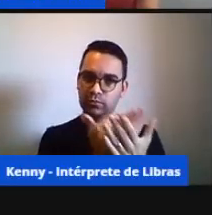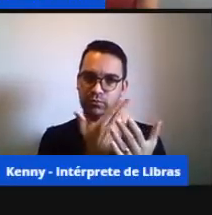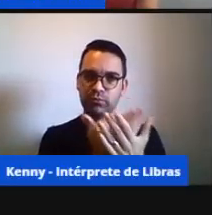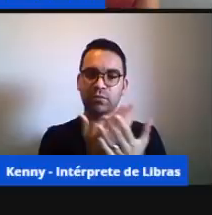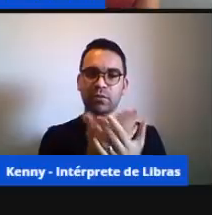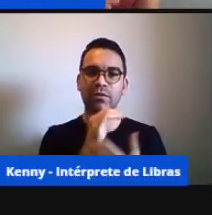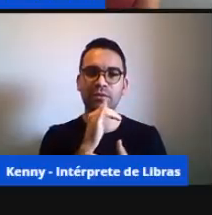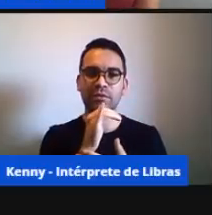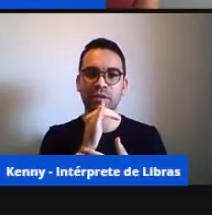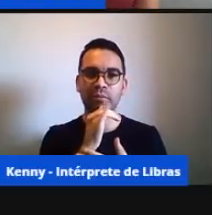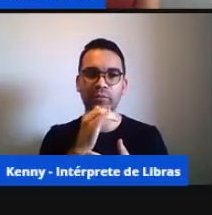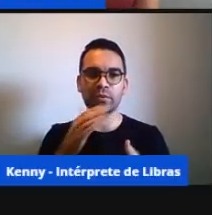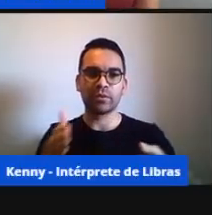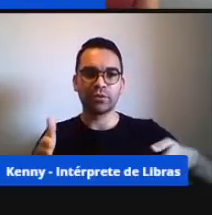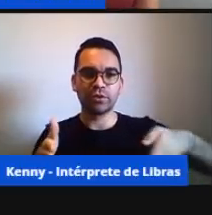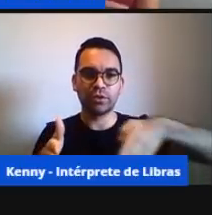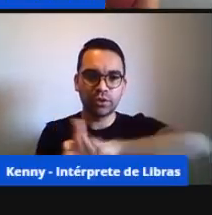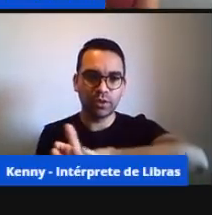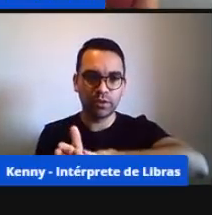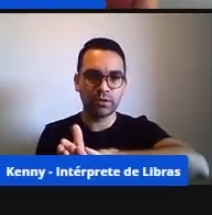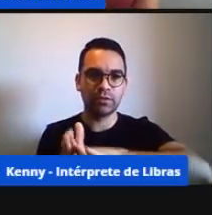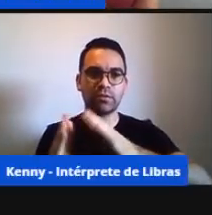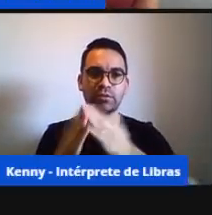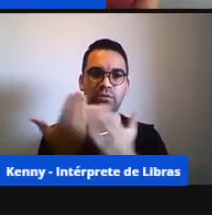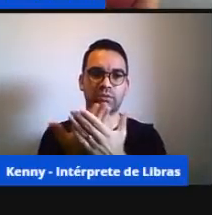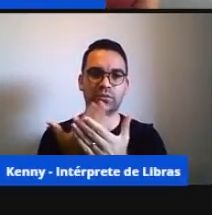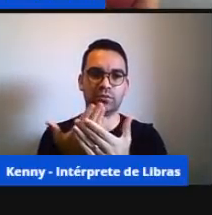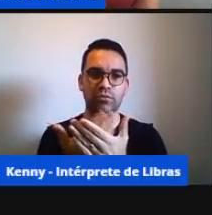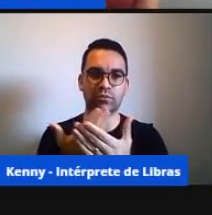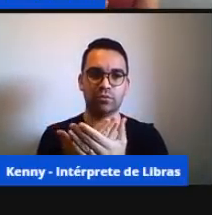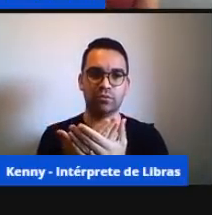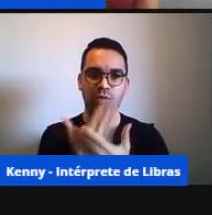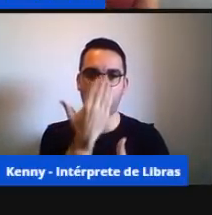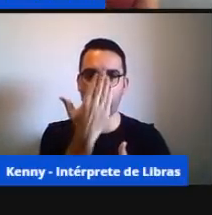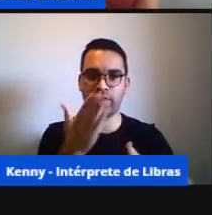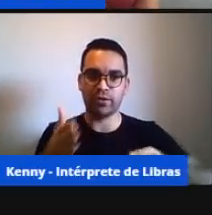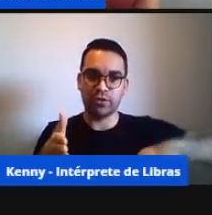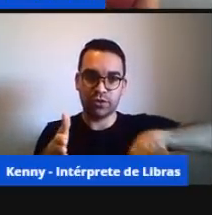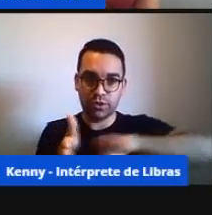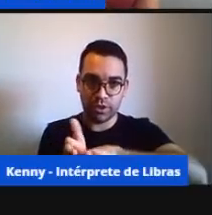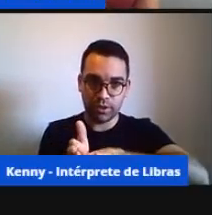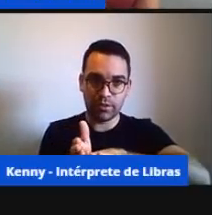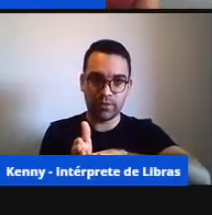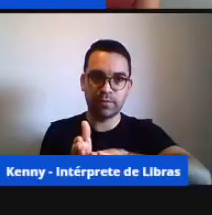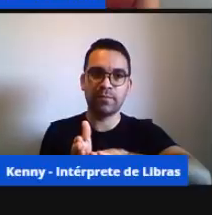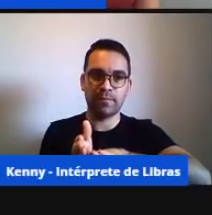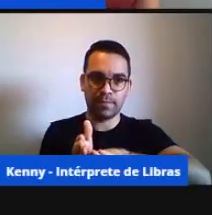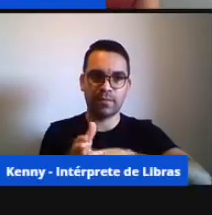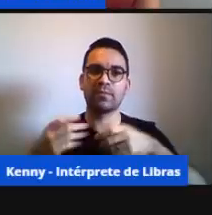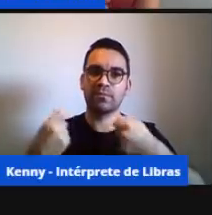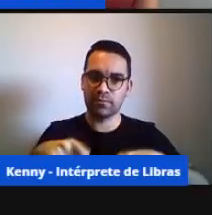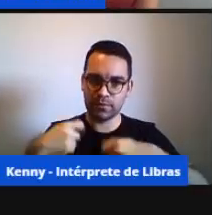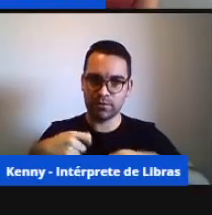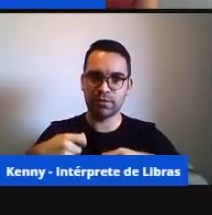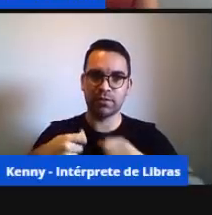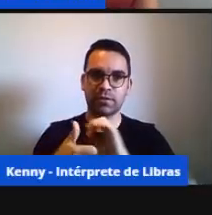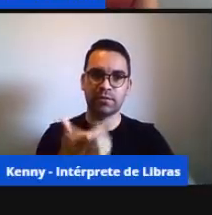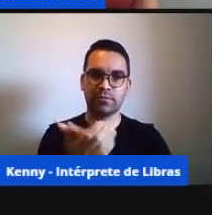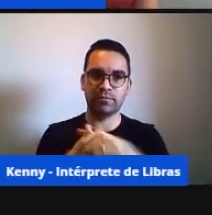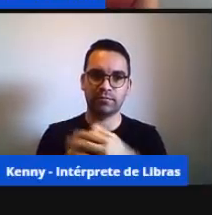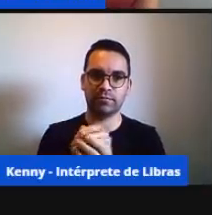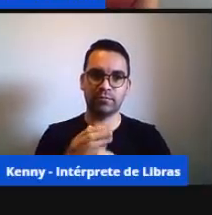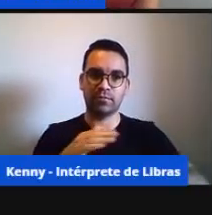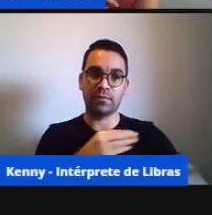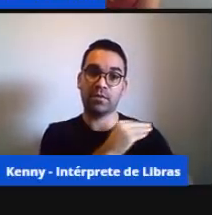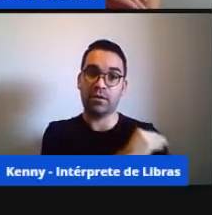da escola, para que logo que a criança chegue ou o funcionário chegue à escola, ele já higienize a sua mão. Próximo às salas de